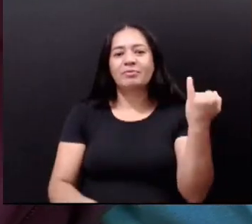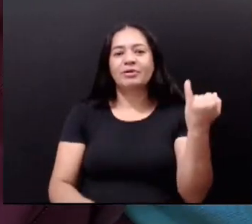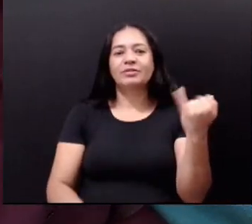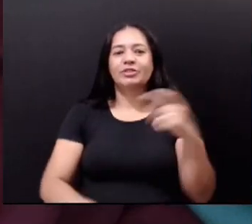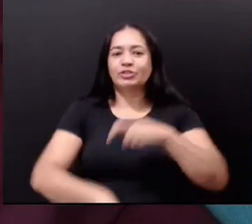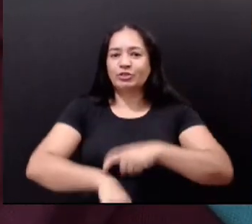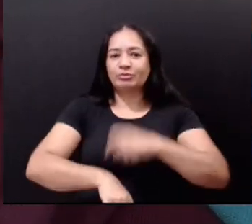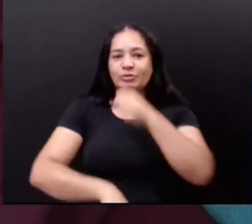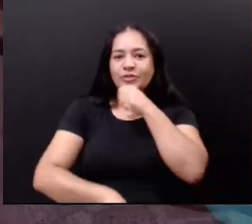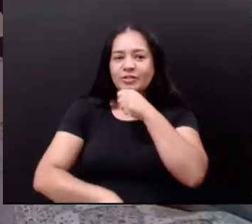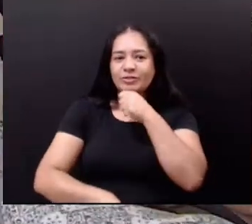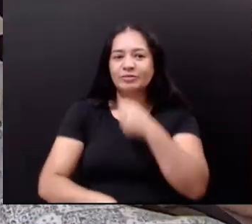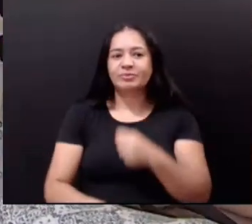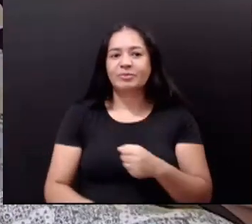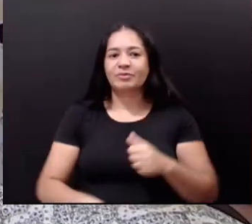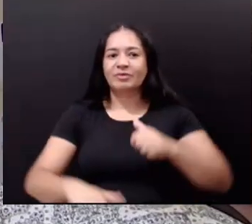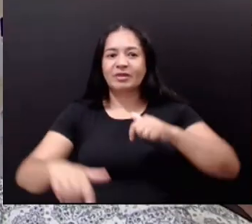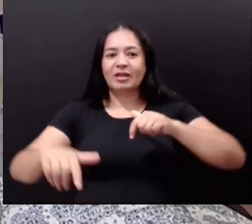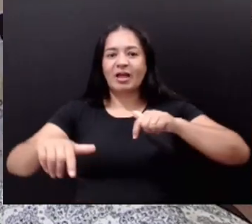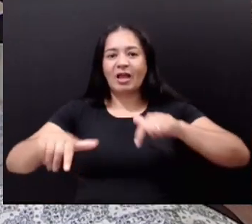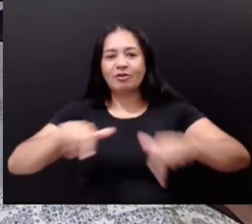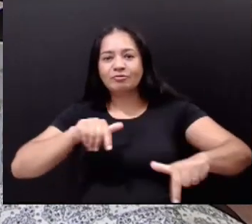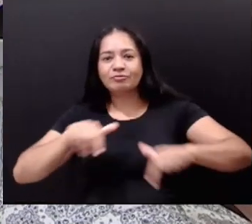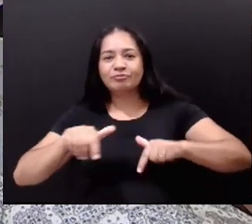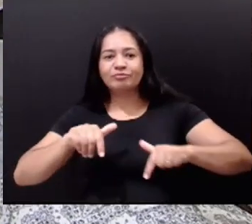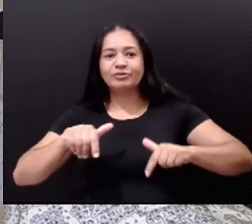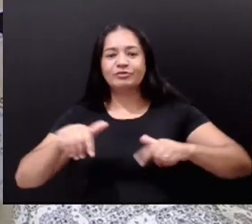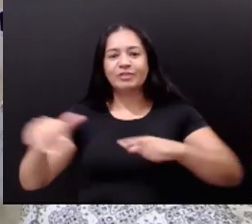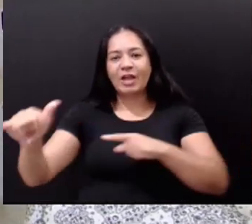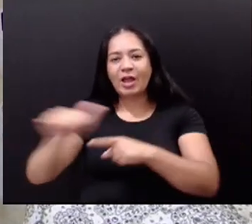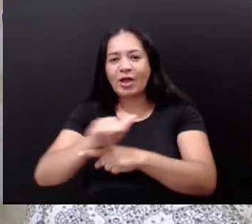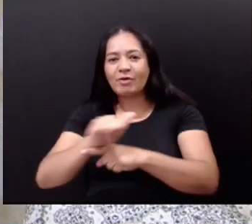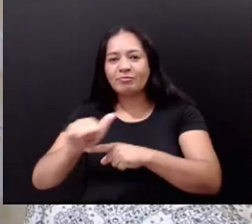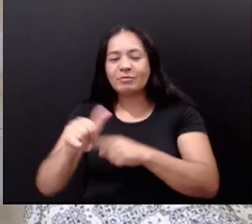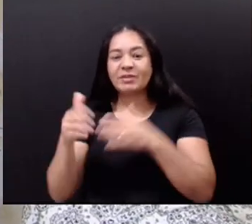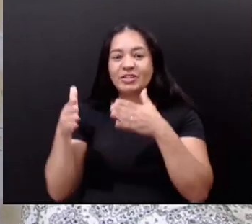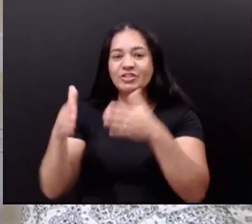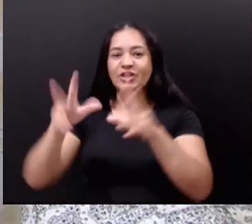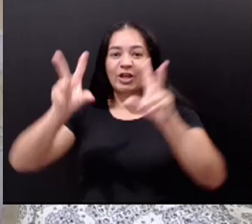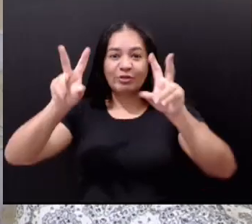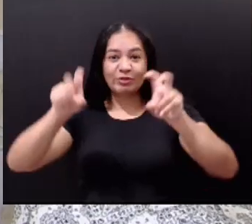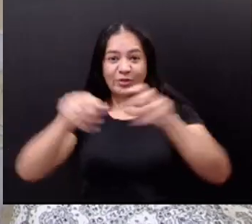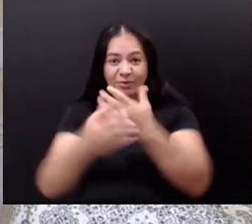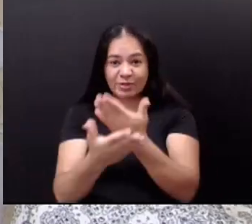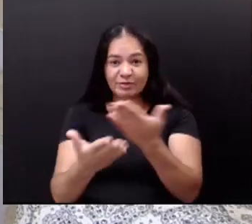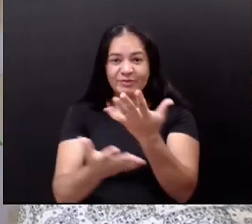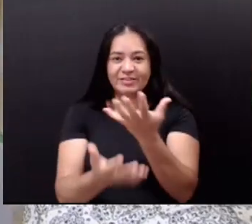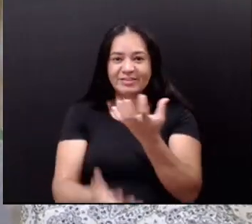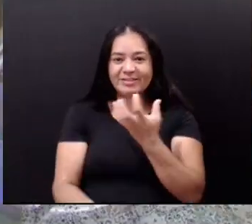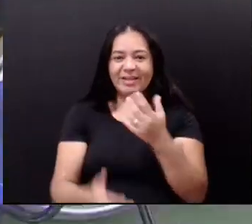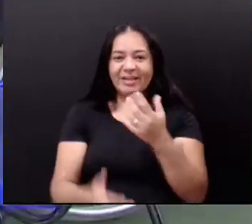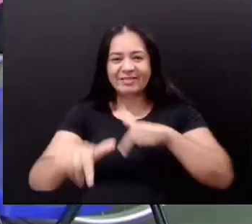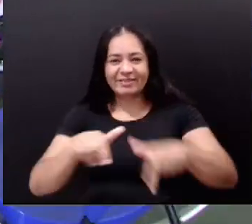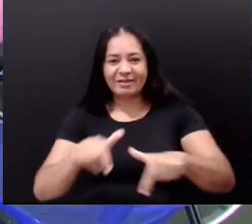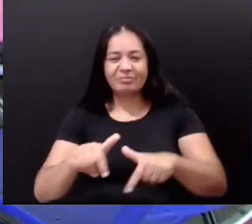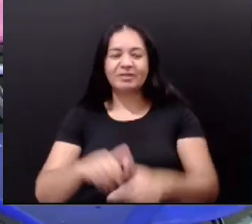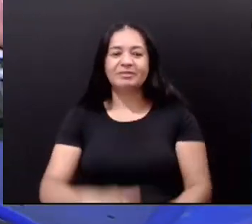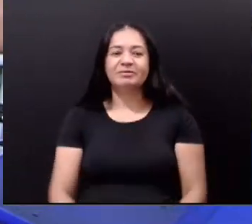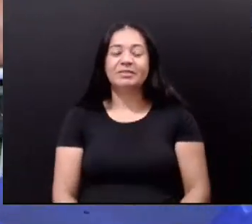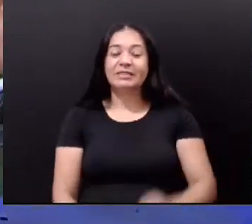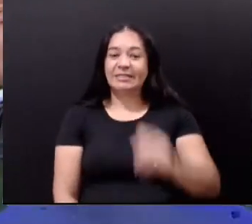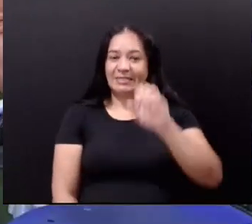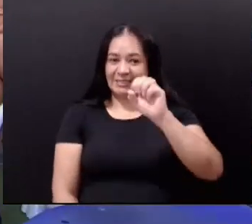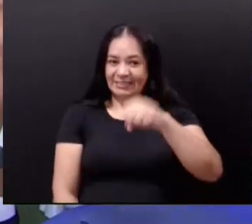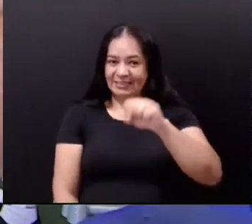são um meio para conseguir chegar no tema que vocês desejam, né? Trabalhar com a turma. Exatamente. No mês de abril